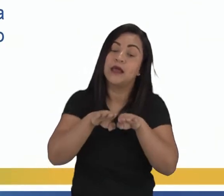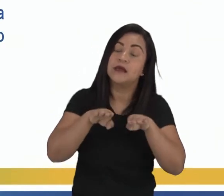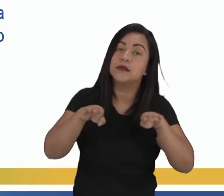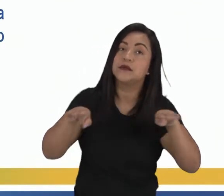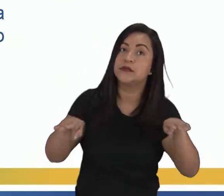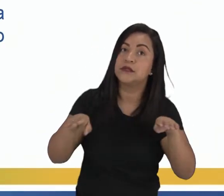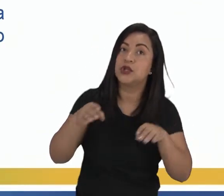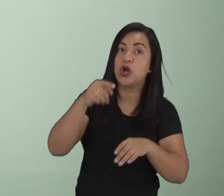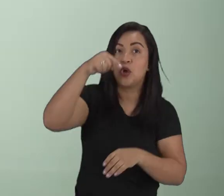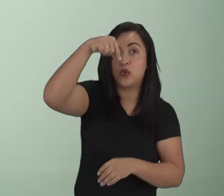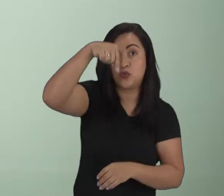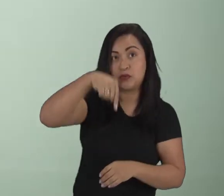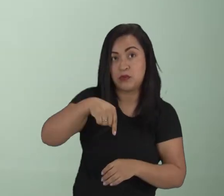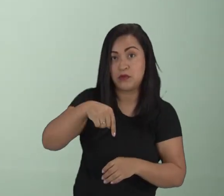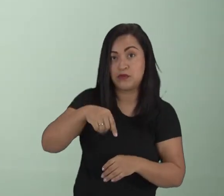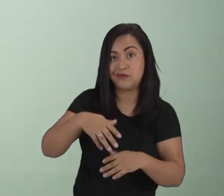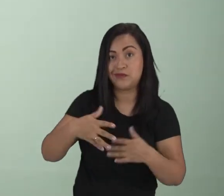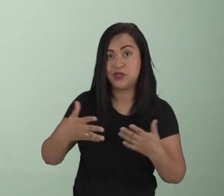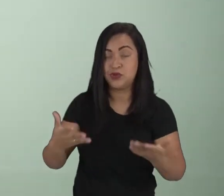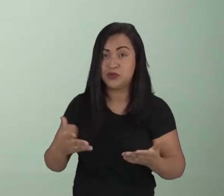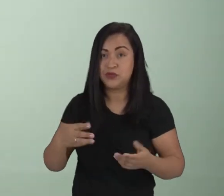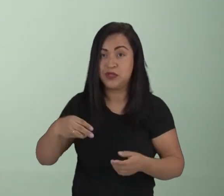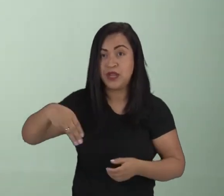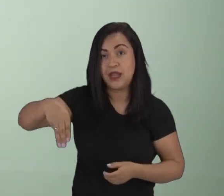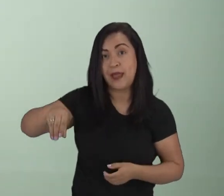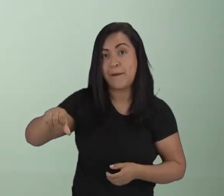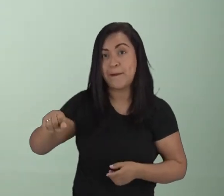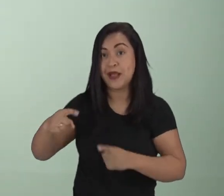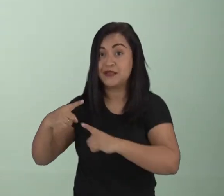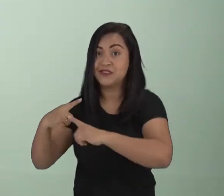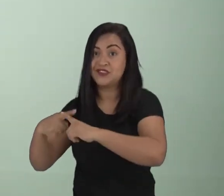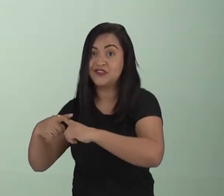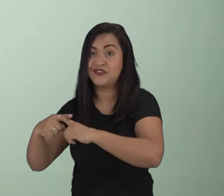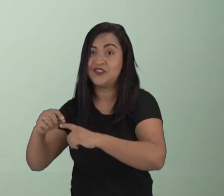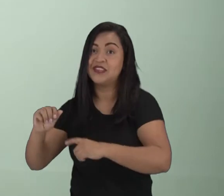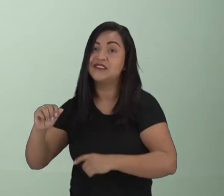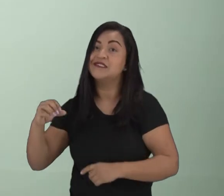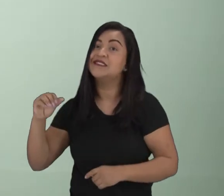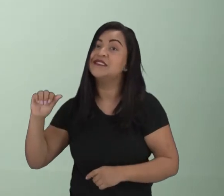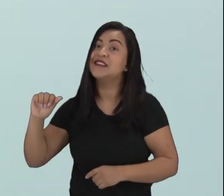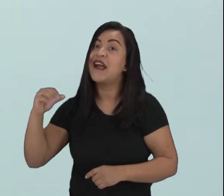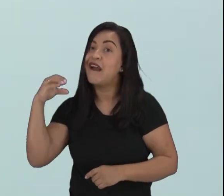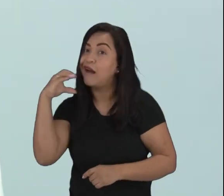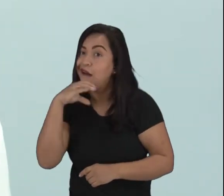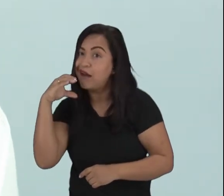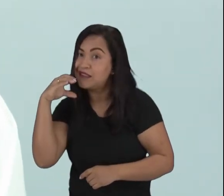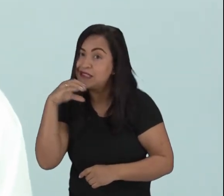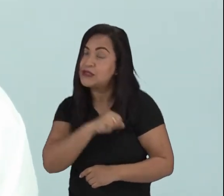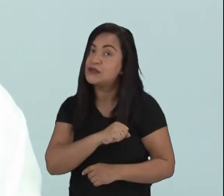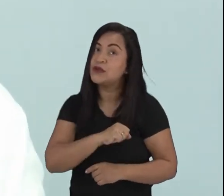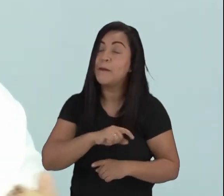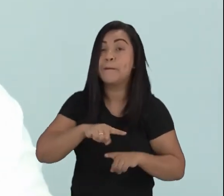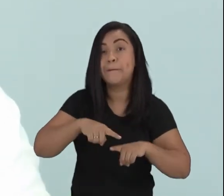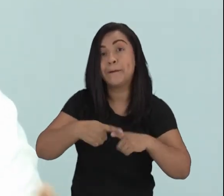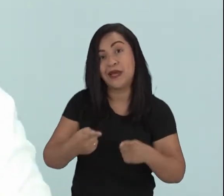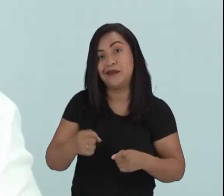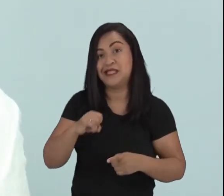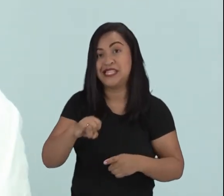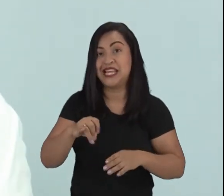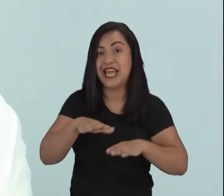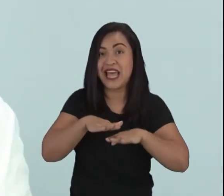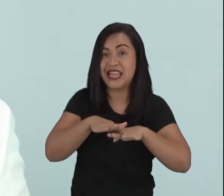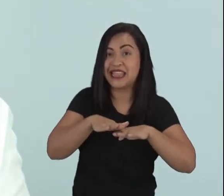da força-peso, que seria então o produto de massa vezes a aceleração gravitacional. Mas quando a superfície não é plana, a